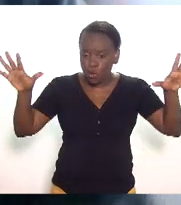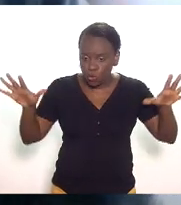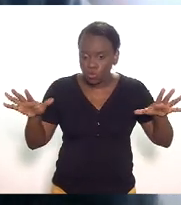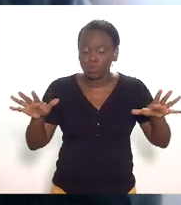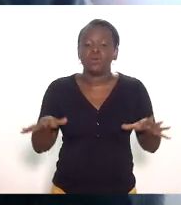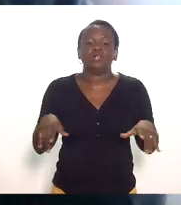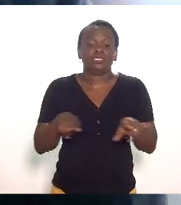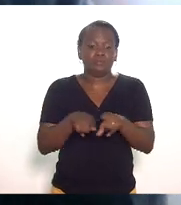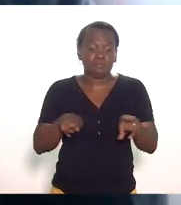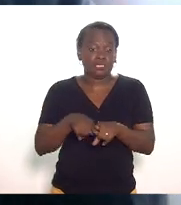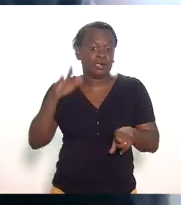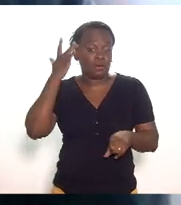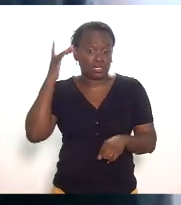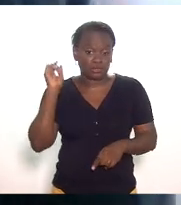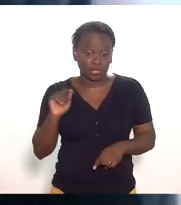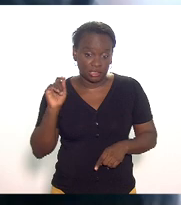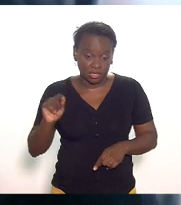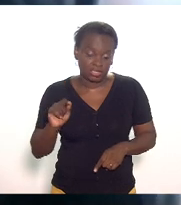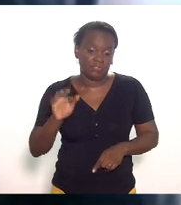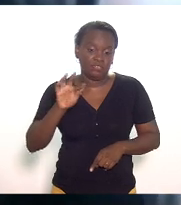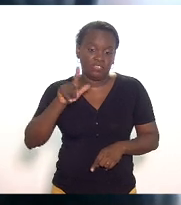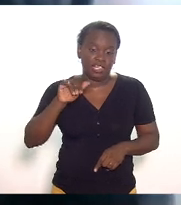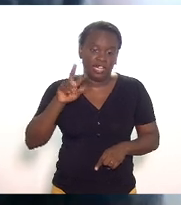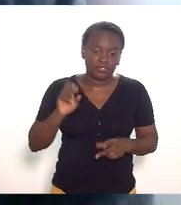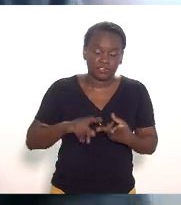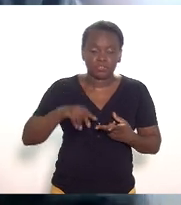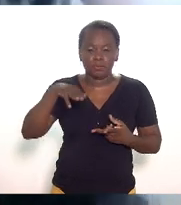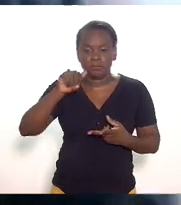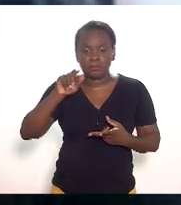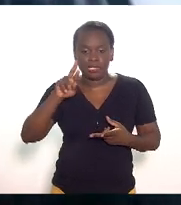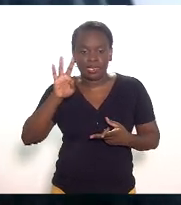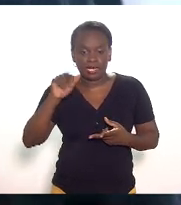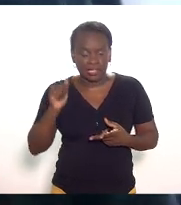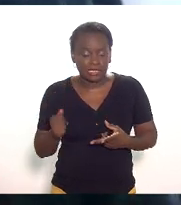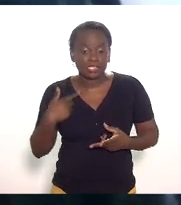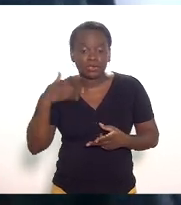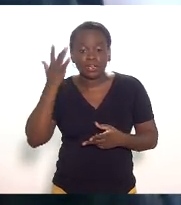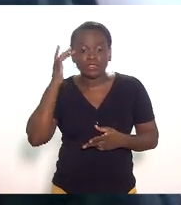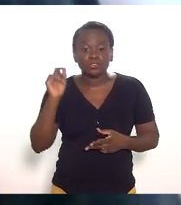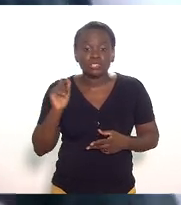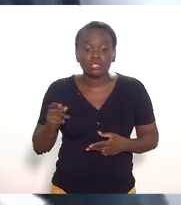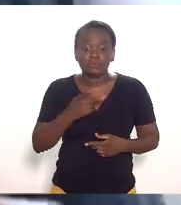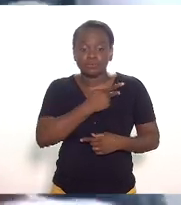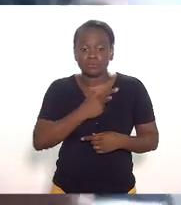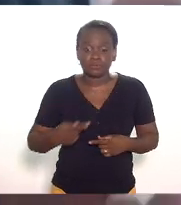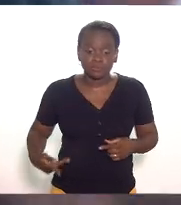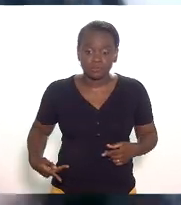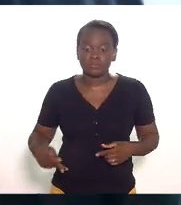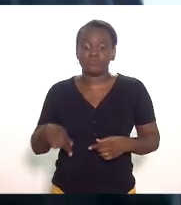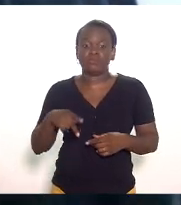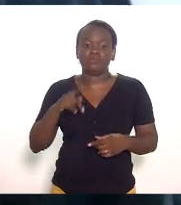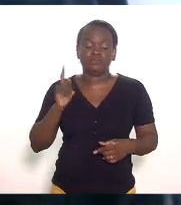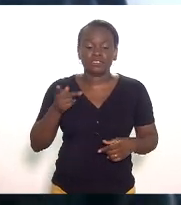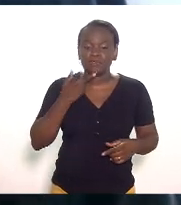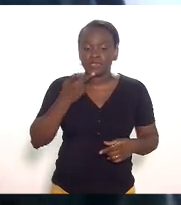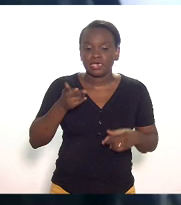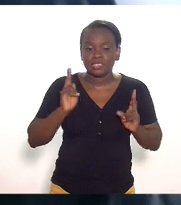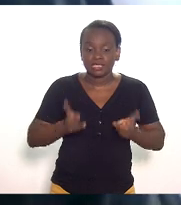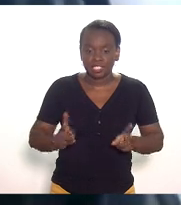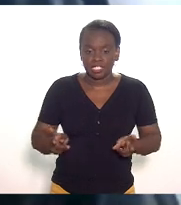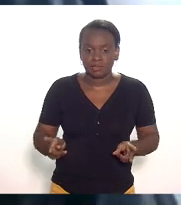inclusive, Flávio Serafini, Marta Rocha, curioso que o presidente da República sempre se